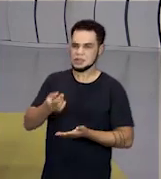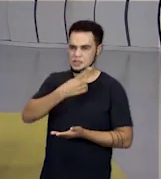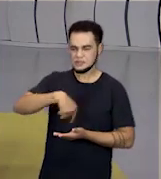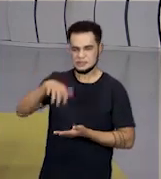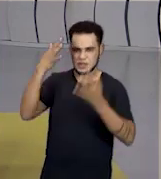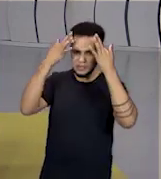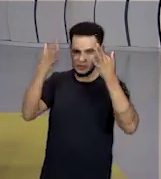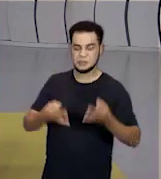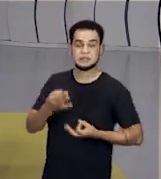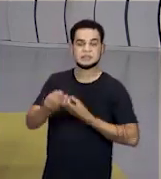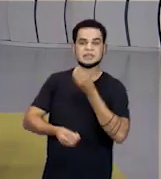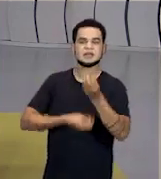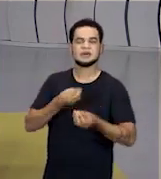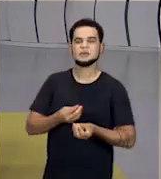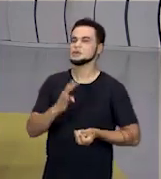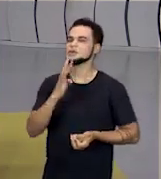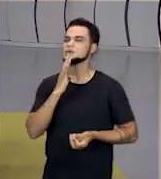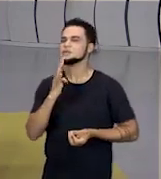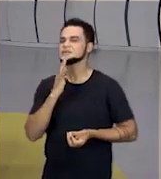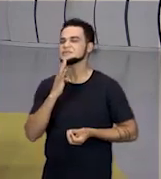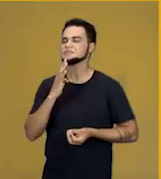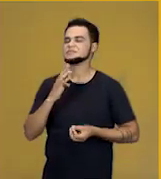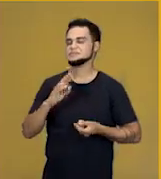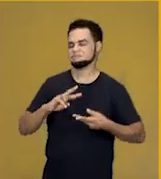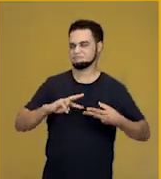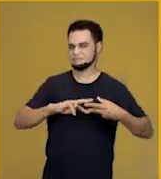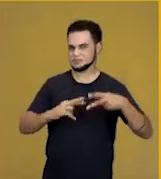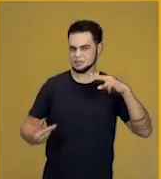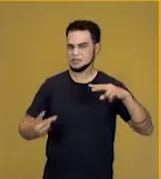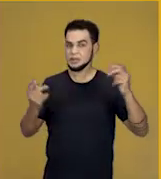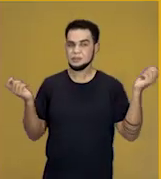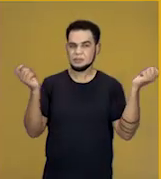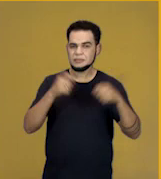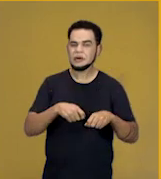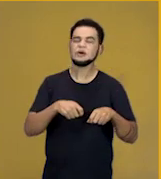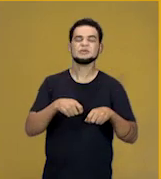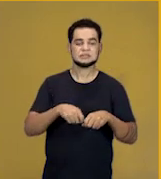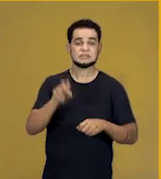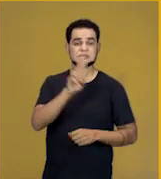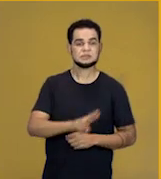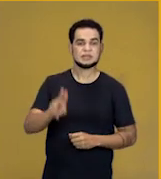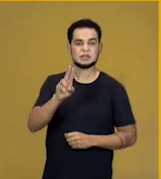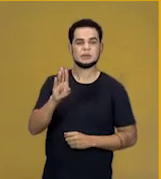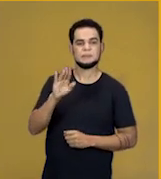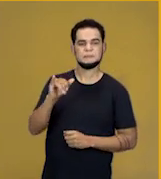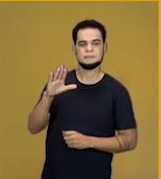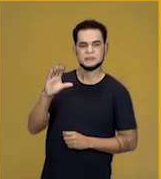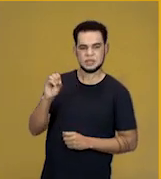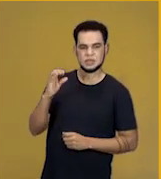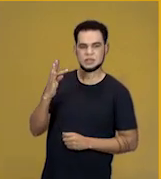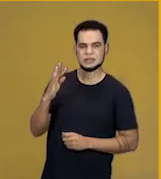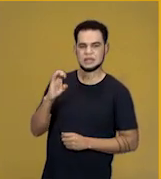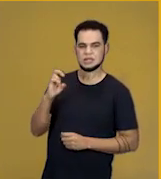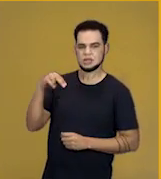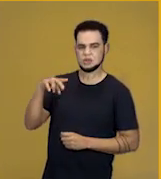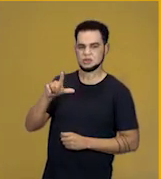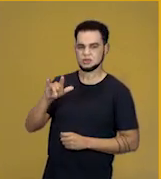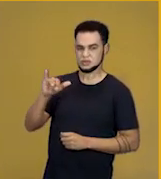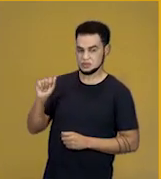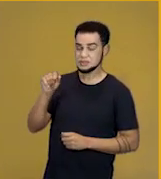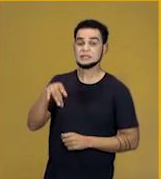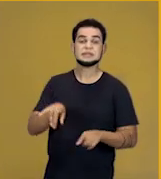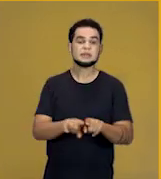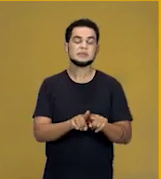compreender como os conhecimentos genéticos podem ser aplicados na biotecnologia e conhecer os